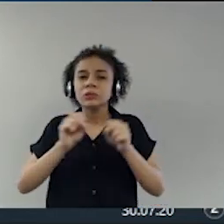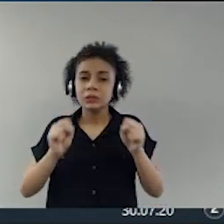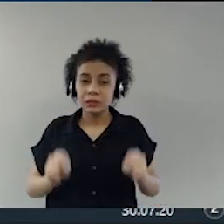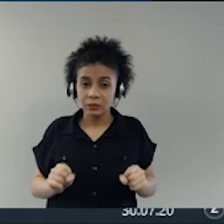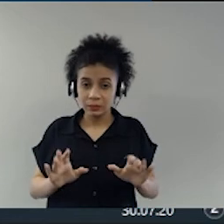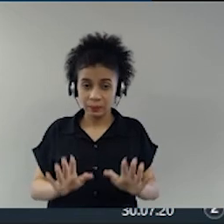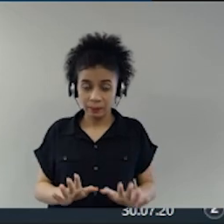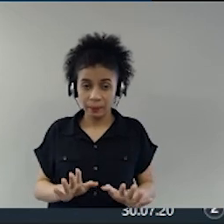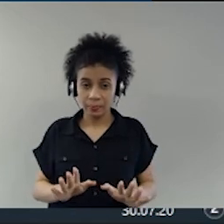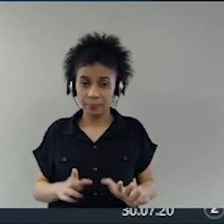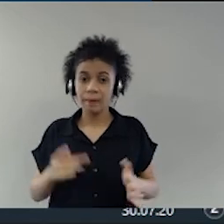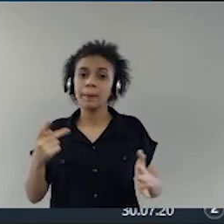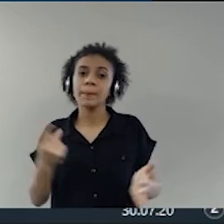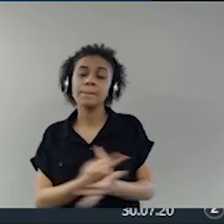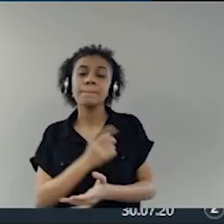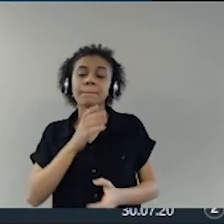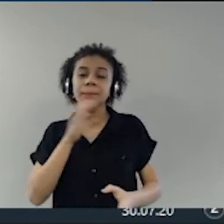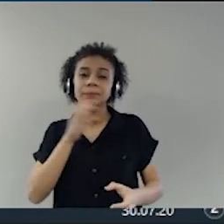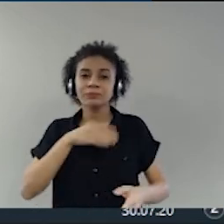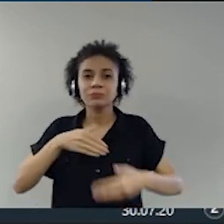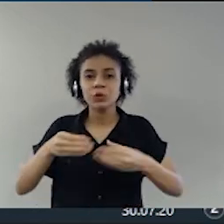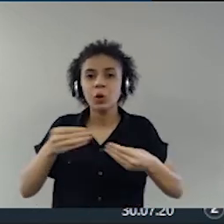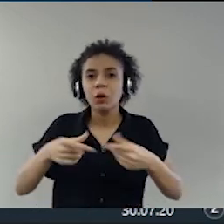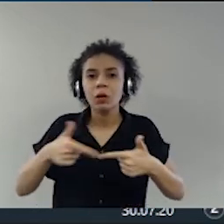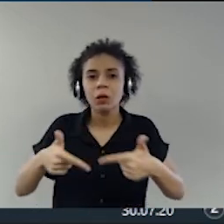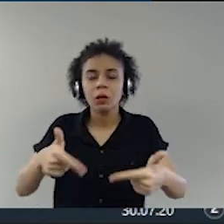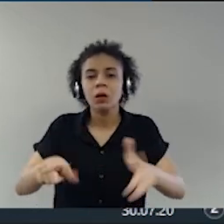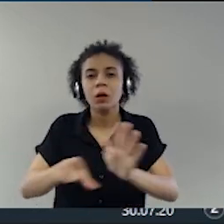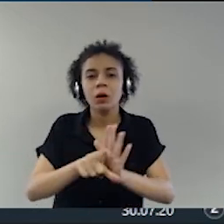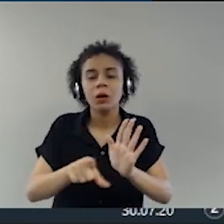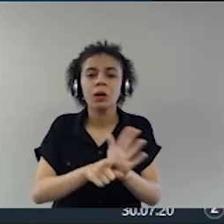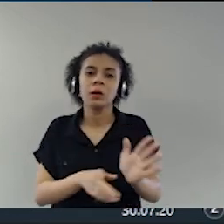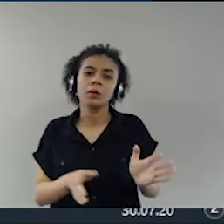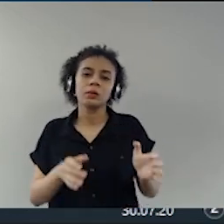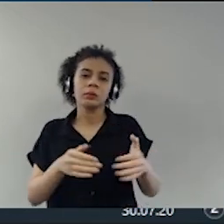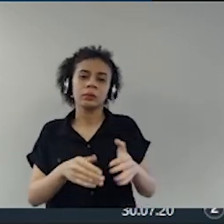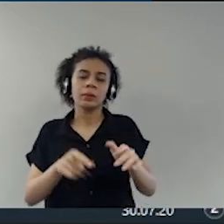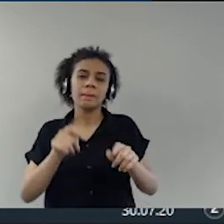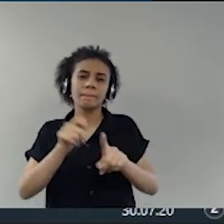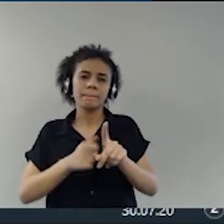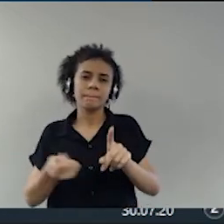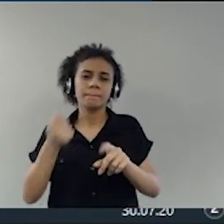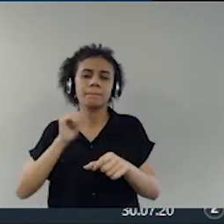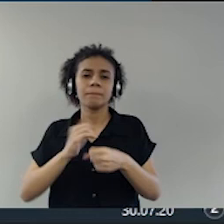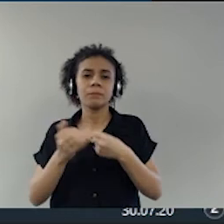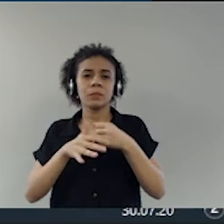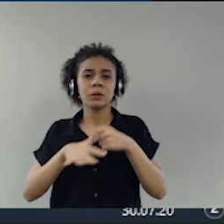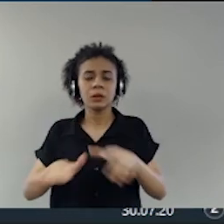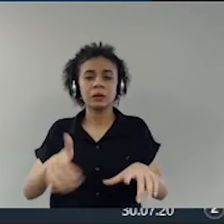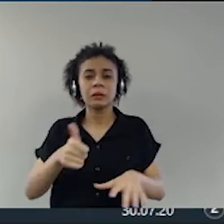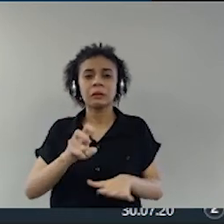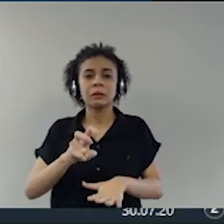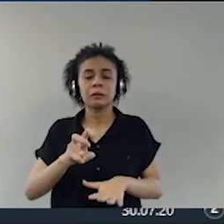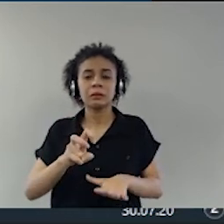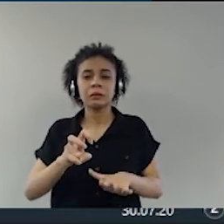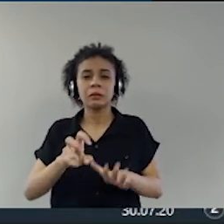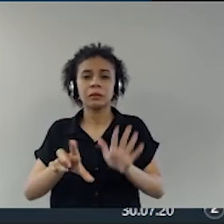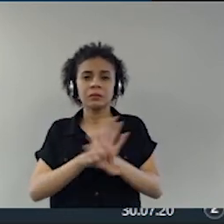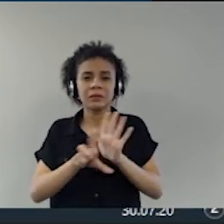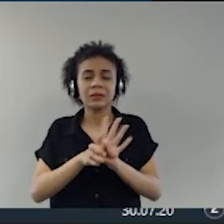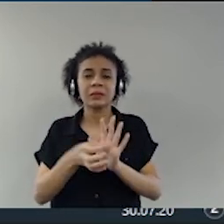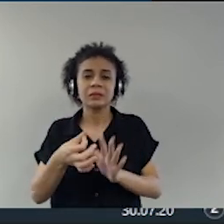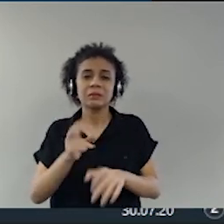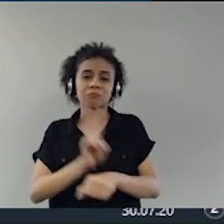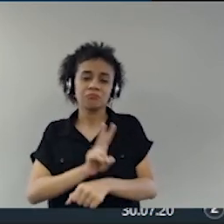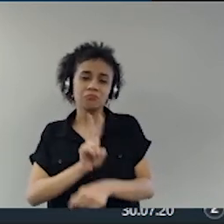pandemia, houve uma corrida legislativa. Foram aprovadas nos últimos meses da pandemia, se estabeleceu 15 leis, 6 medidas